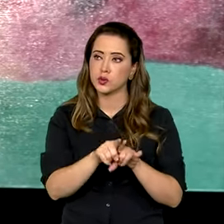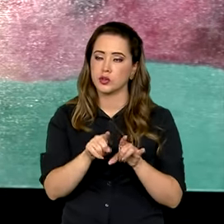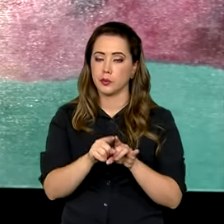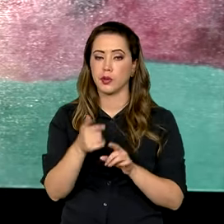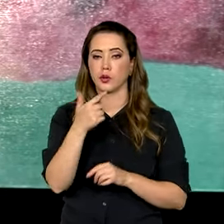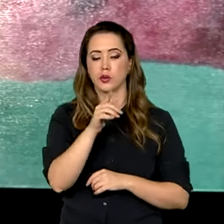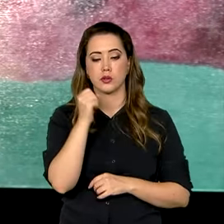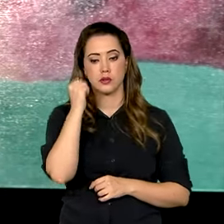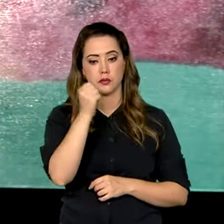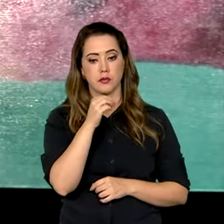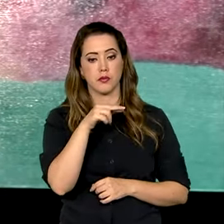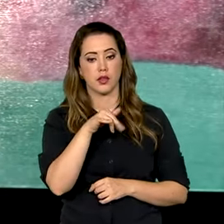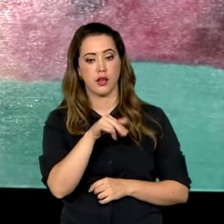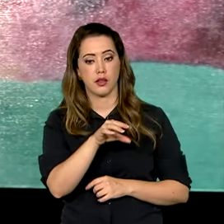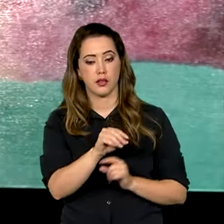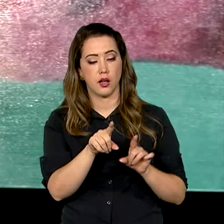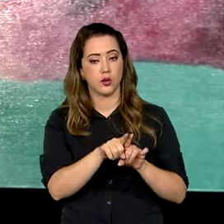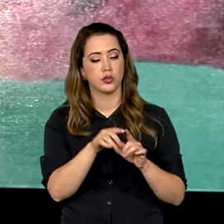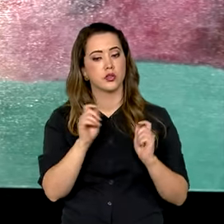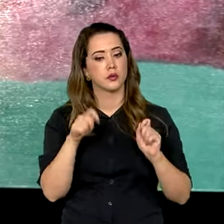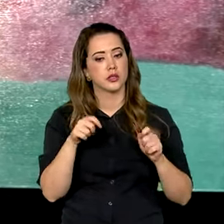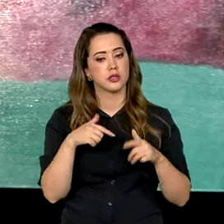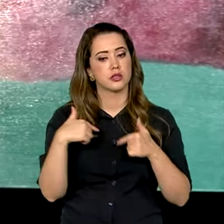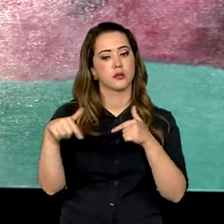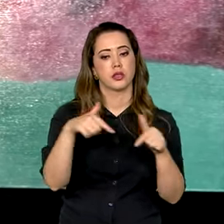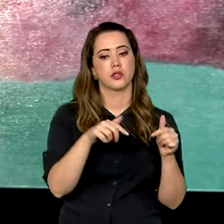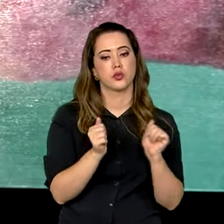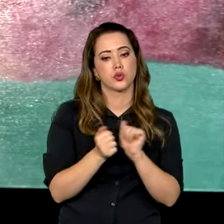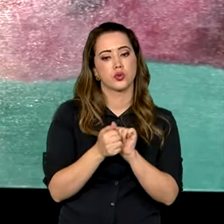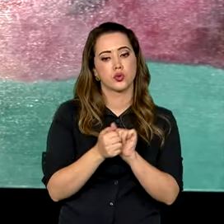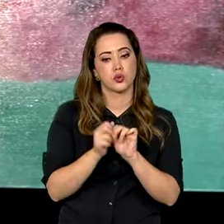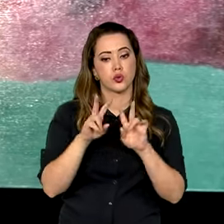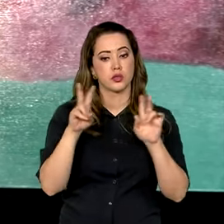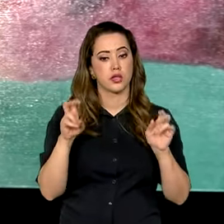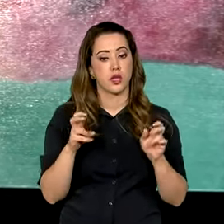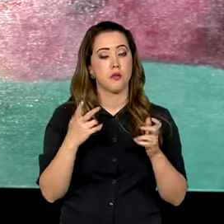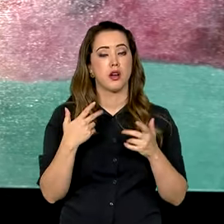Jardim. Vamos trabalhar com ele a possibilidade de poder entrar em votação o mais rápido possível.